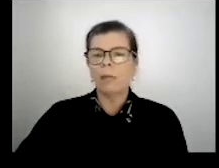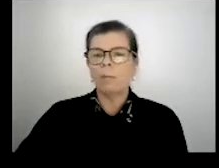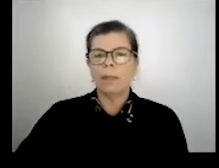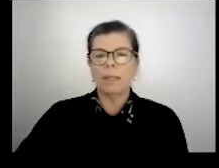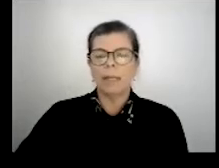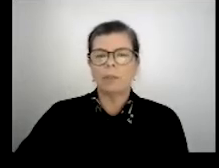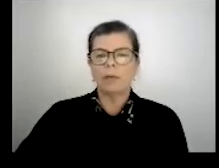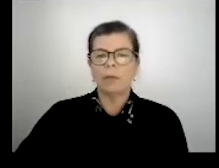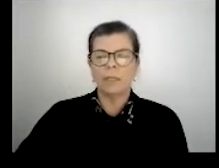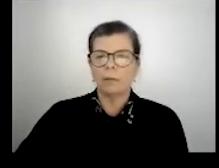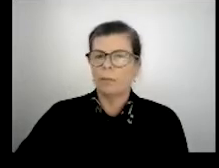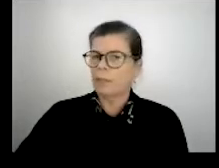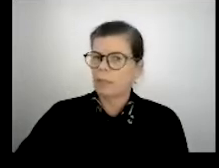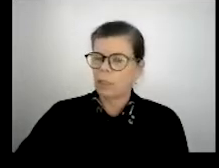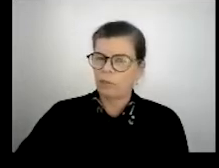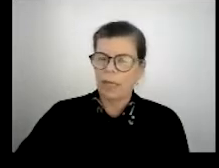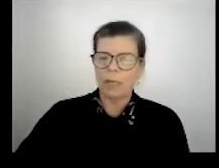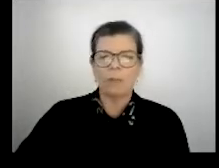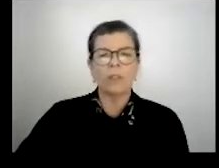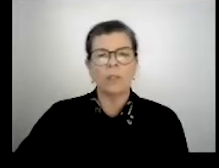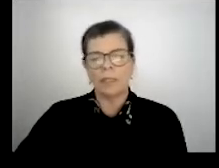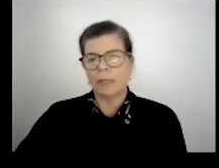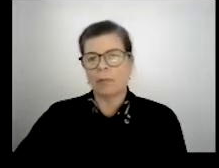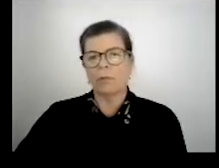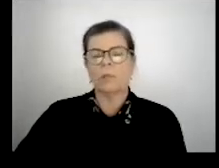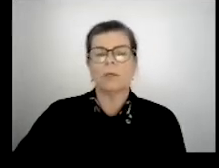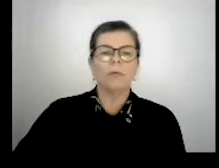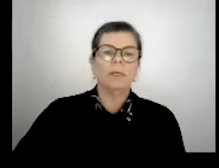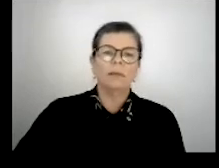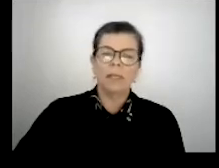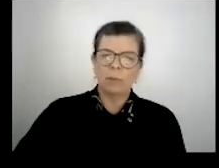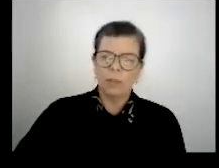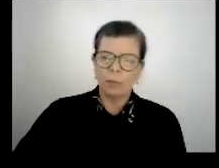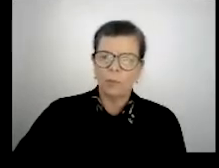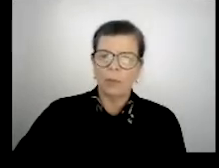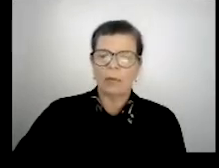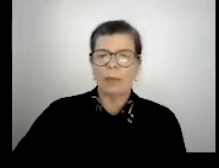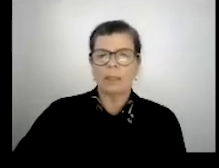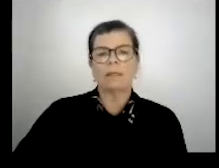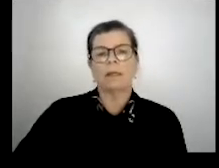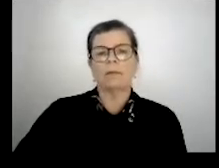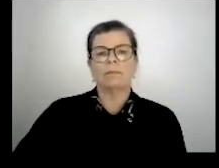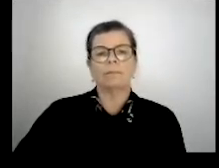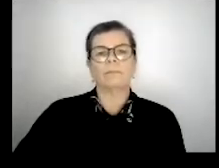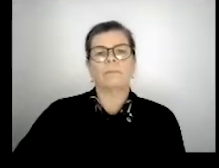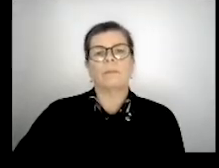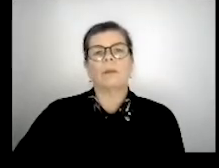não tem um plano interno de evacuação, mas assim que tivermos e dizem que está em construção, teremos que nos simular para